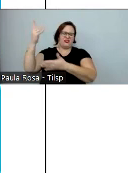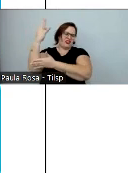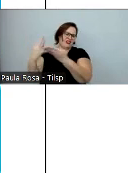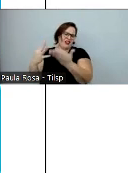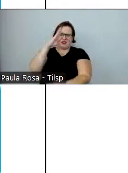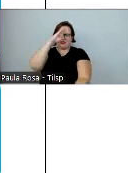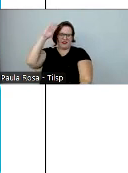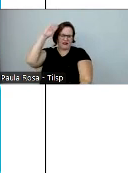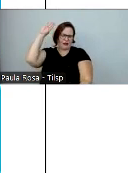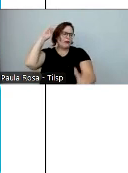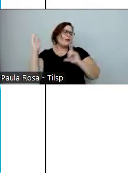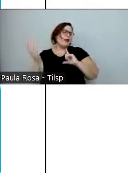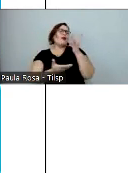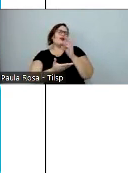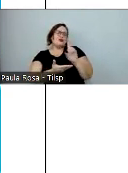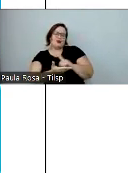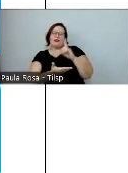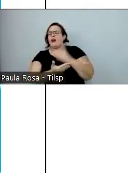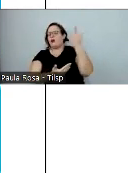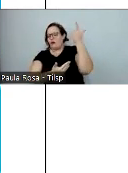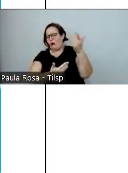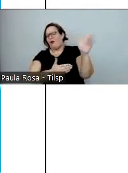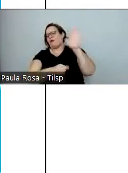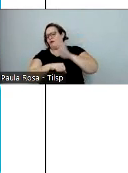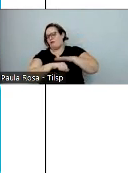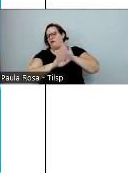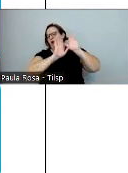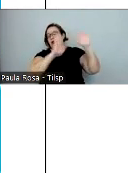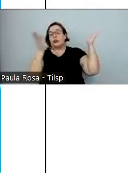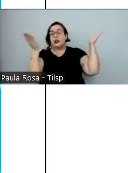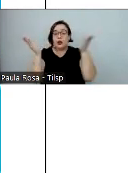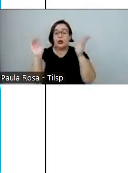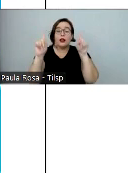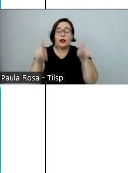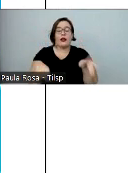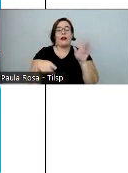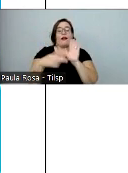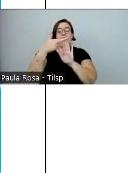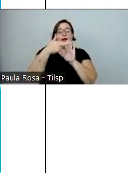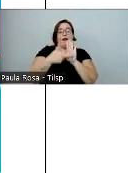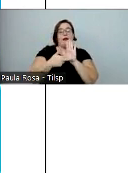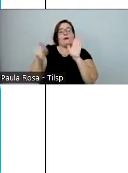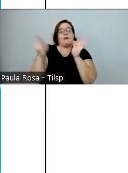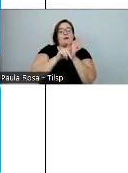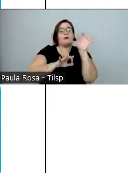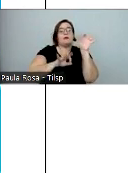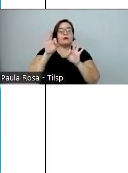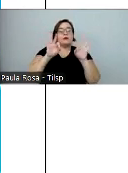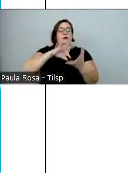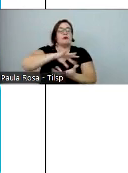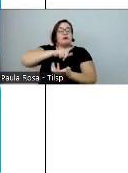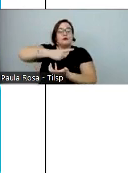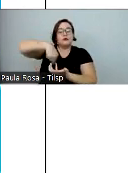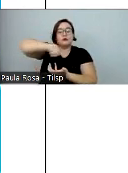que fazem isso aqui é um texto que entra no estatuto de uma organização Global Então existe um peso e uma e